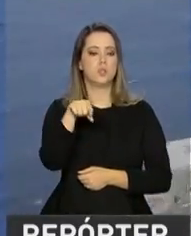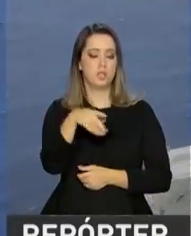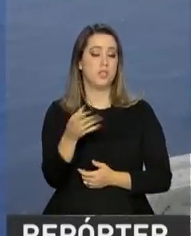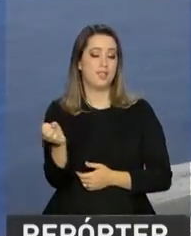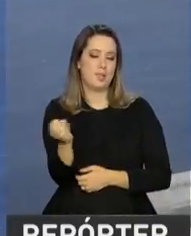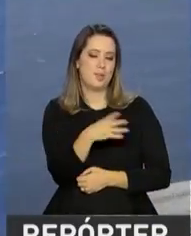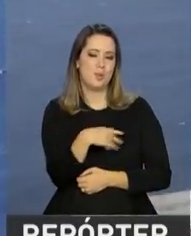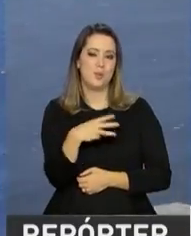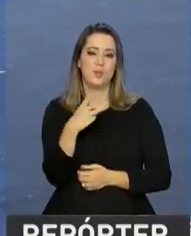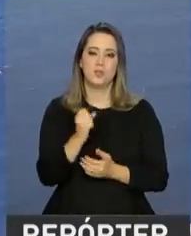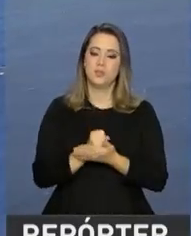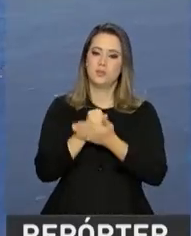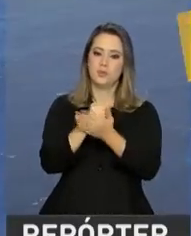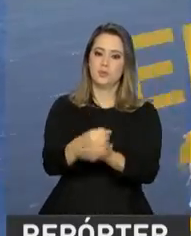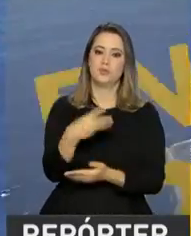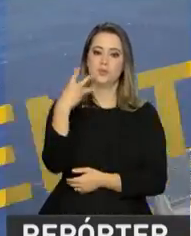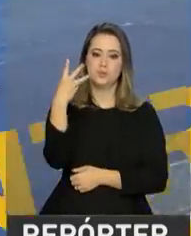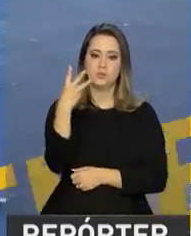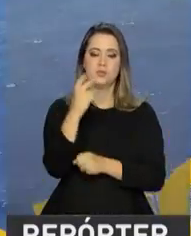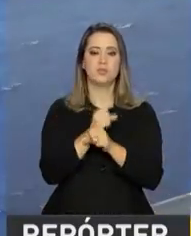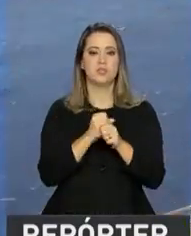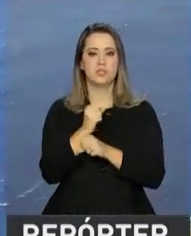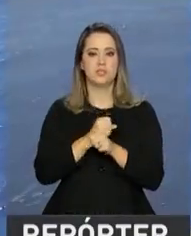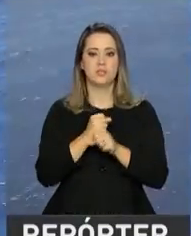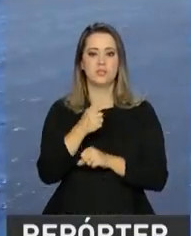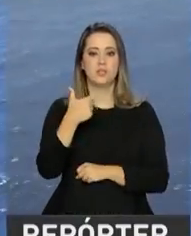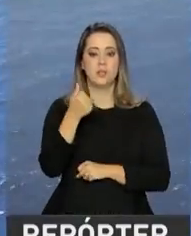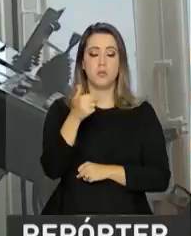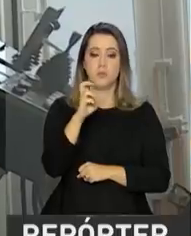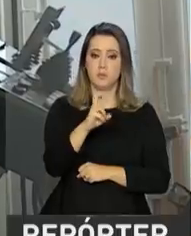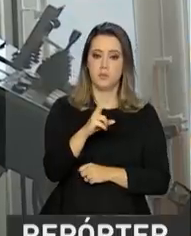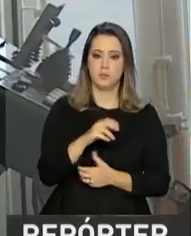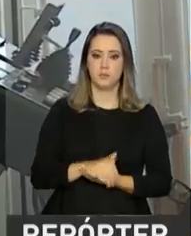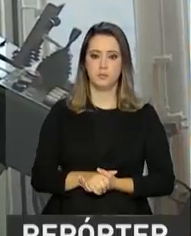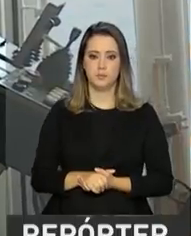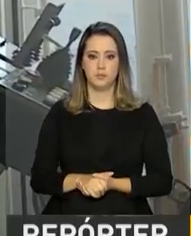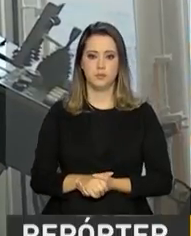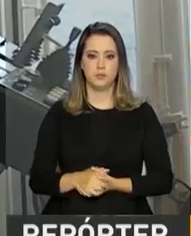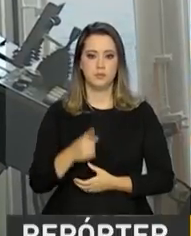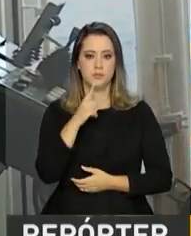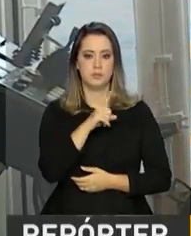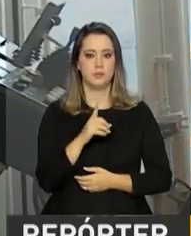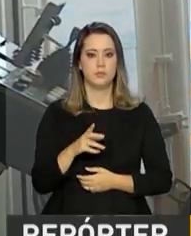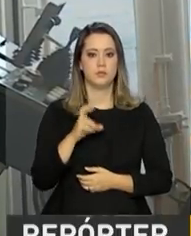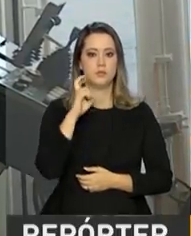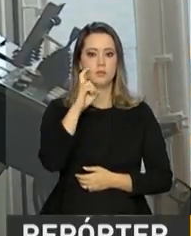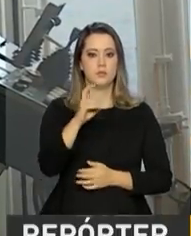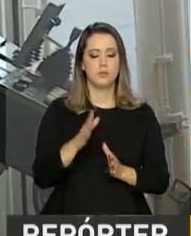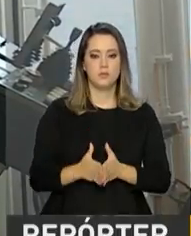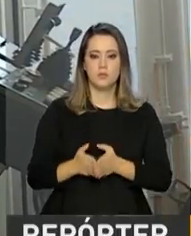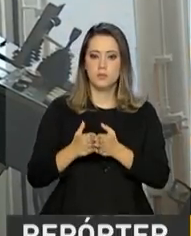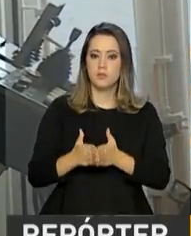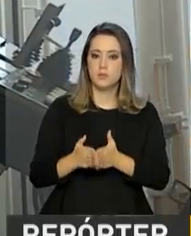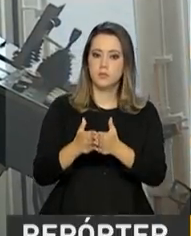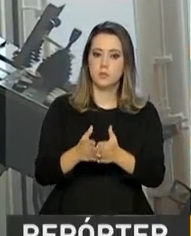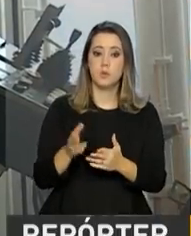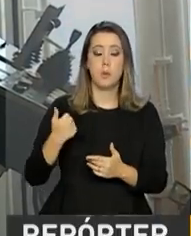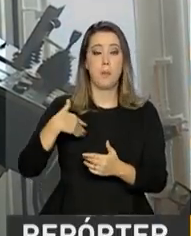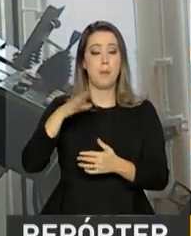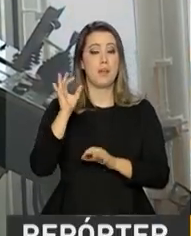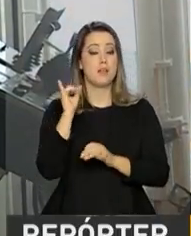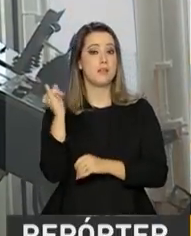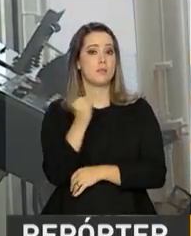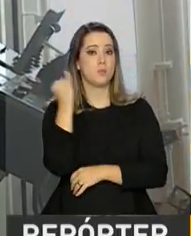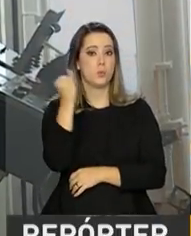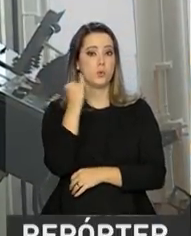navio. Foi entregue há 3 anos, em 2015. O Vital de Oliveira é um dos 5 navios mais equipados para